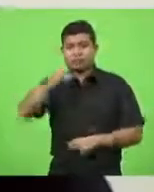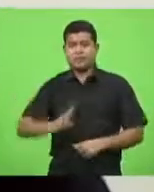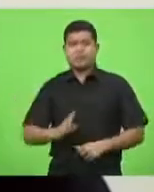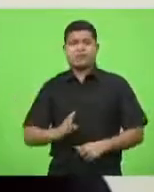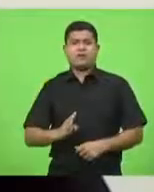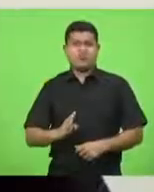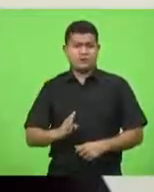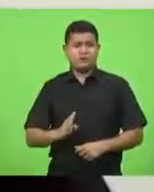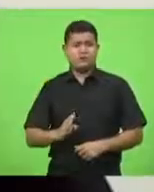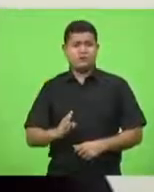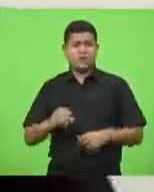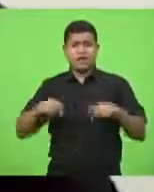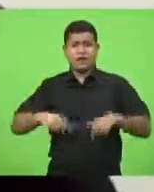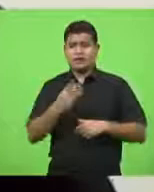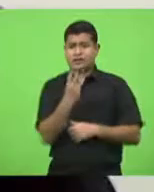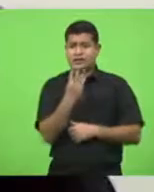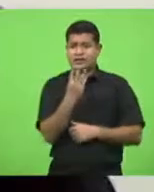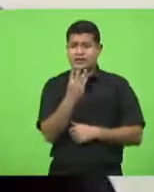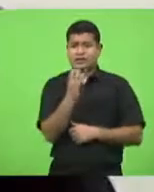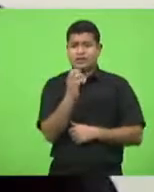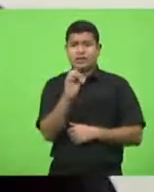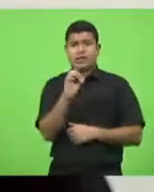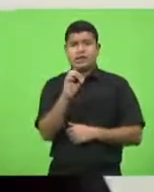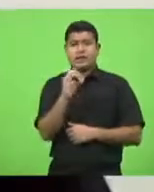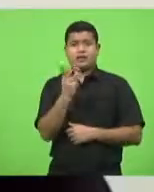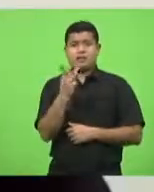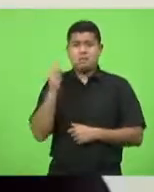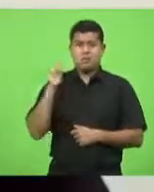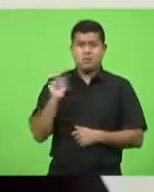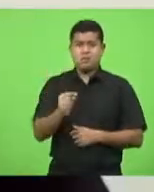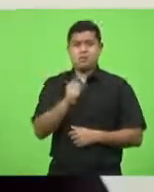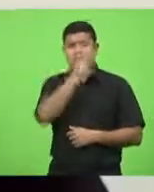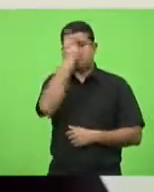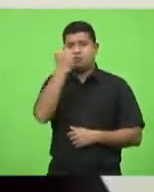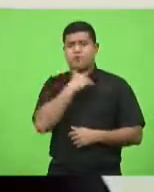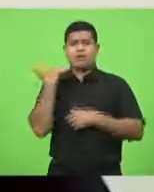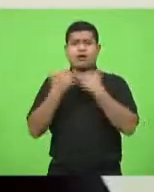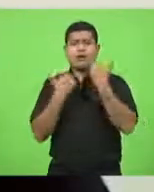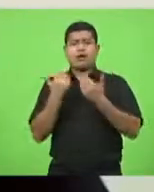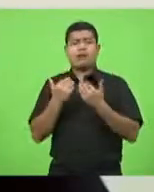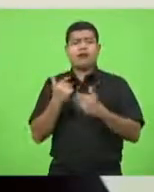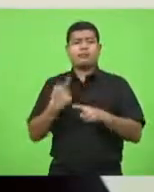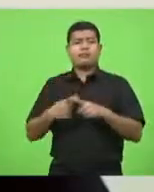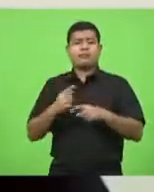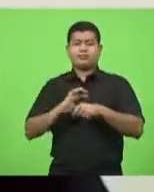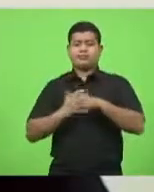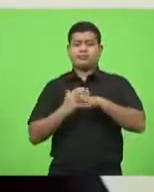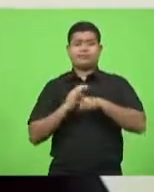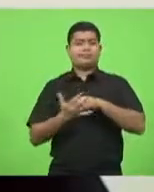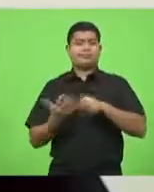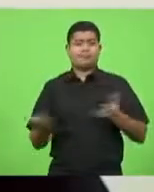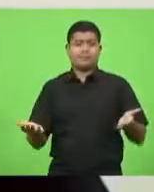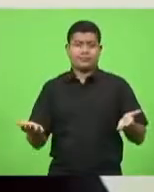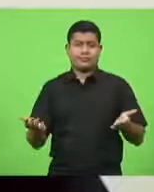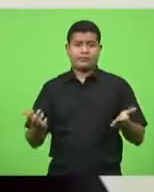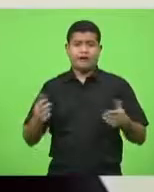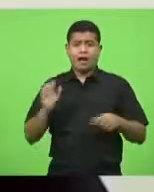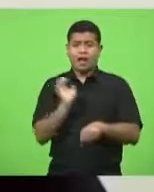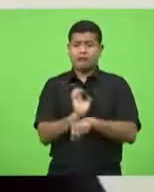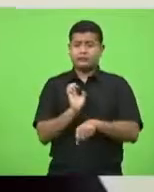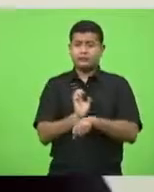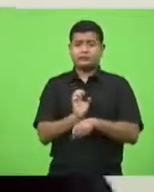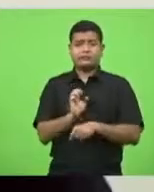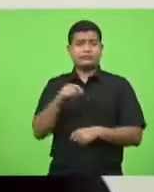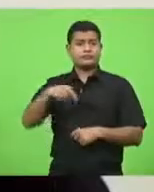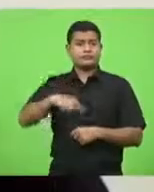mil pessoas morreram num único dia, vítimas da pandemia, num estado onde tem cerca de